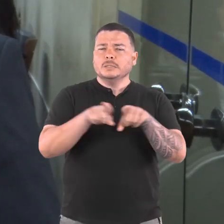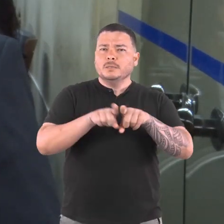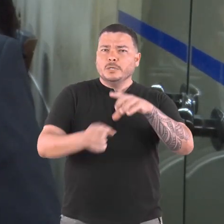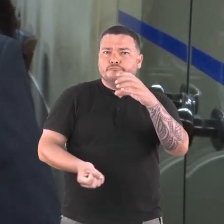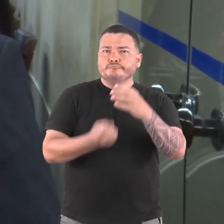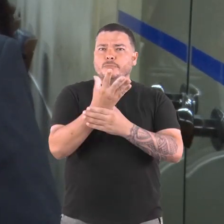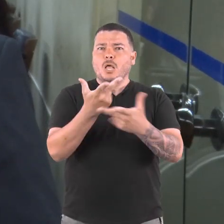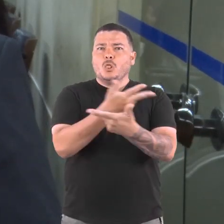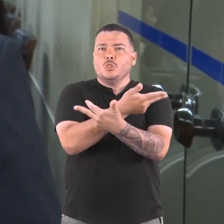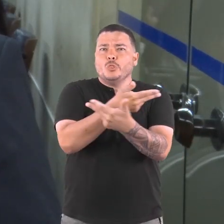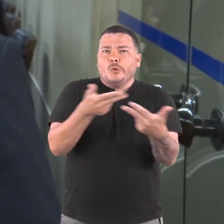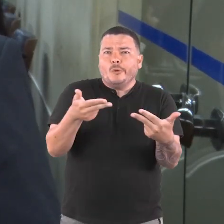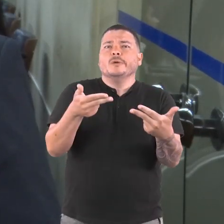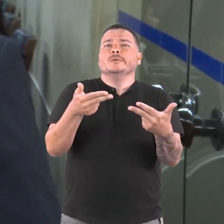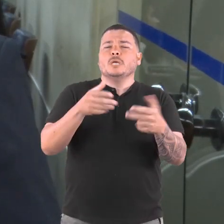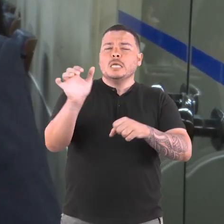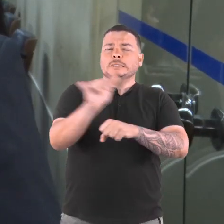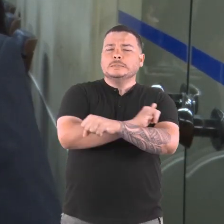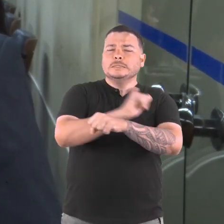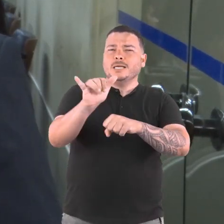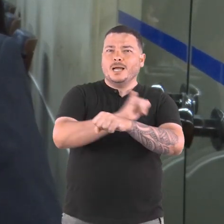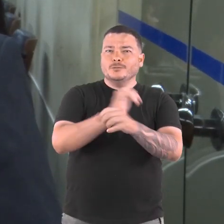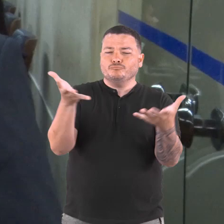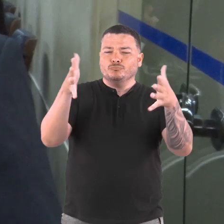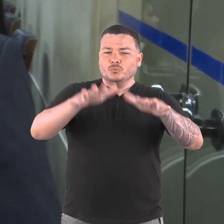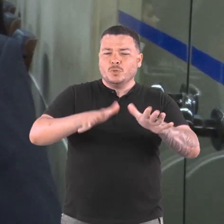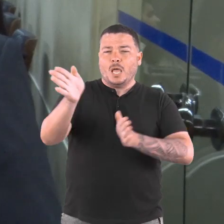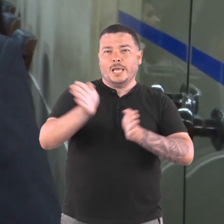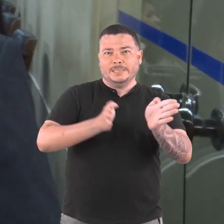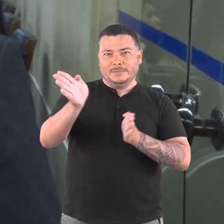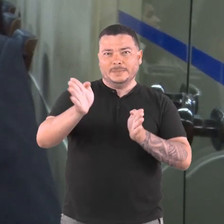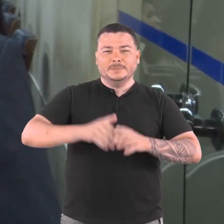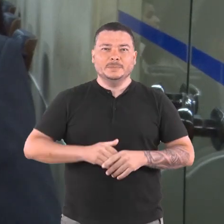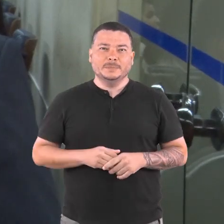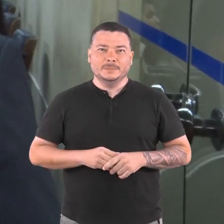discutir e criar novas estratégias de inclusão e acessibilidade.